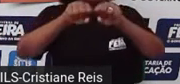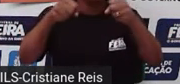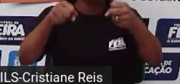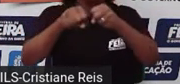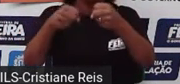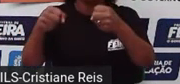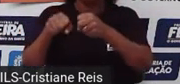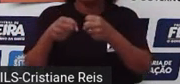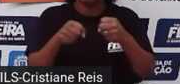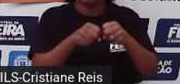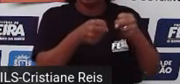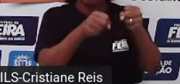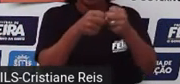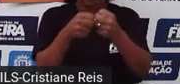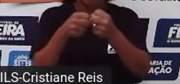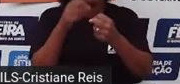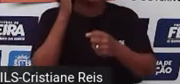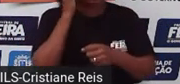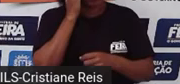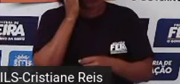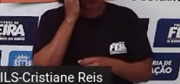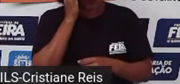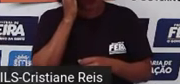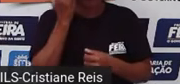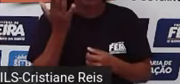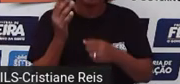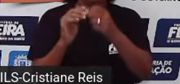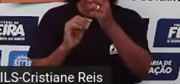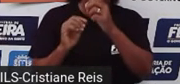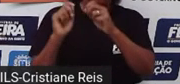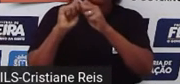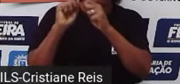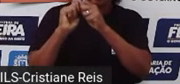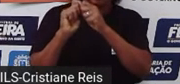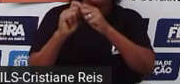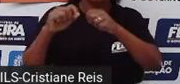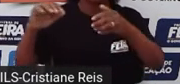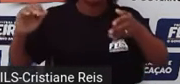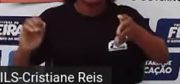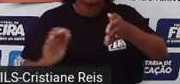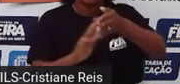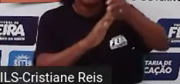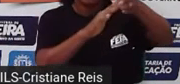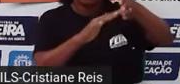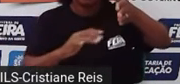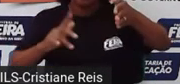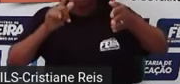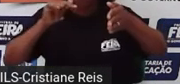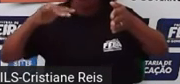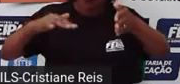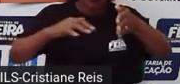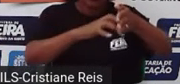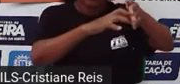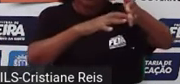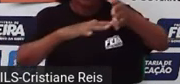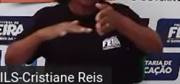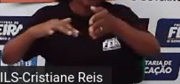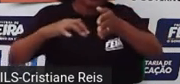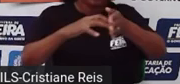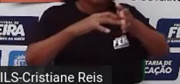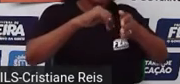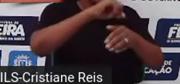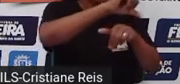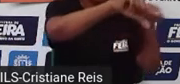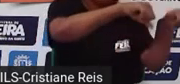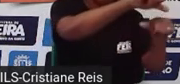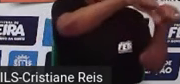lugar onde se instala não é uma represa altera o clima do lugar daí as pessoas têm que se adaptar de novo então é uma